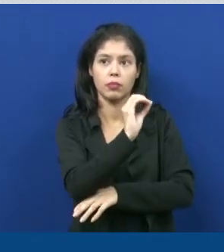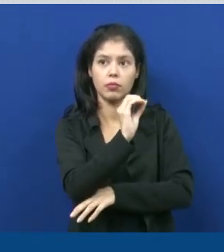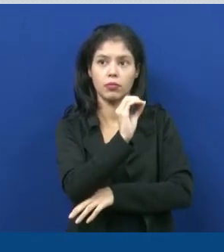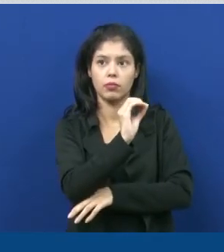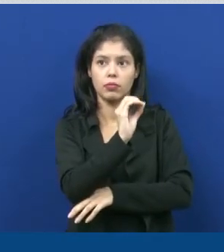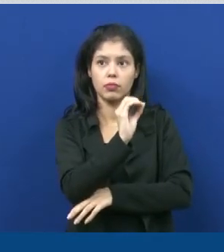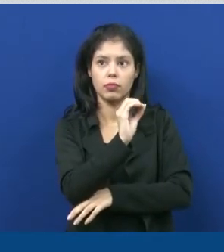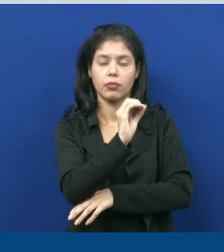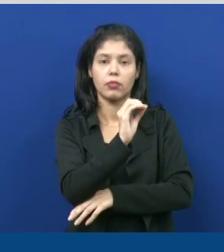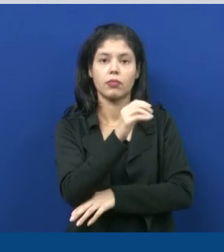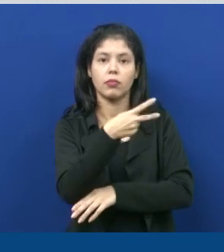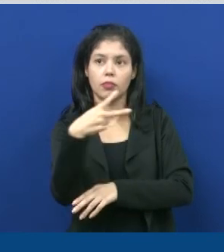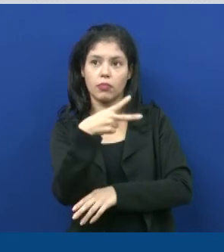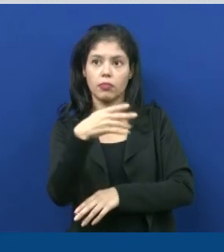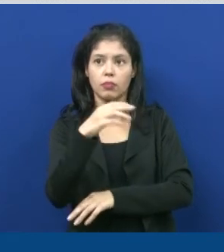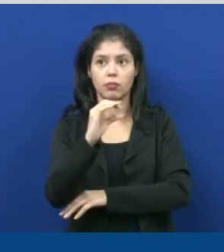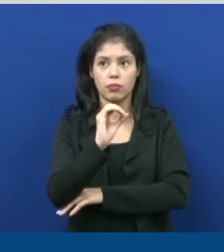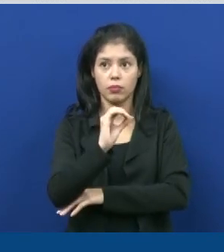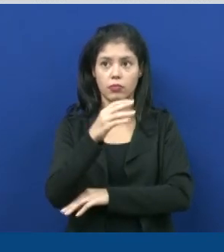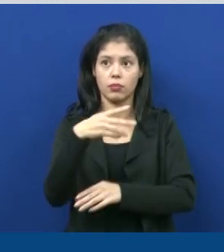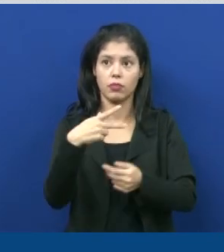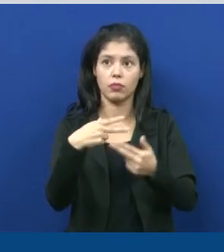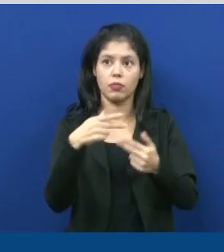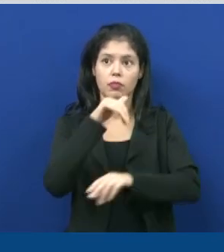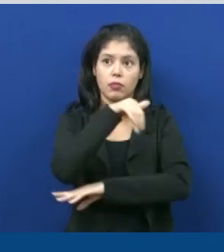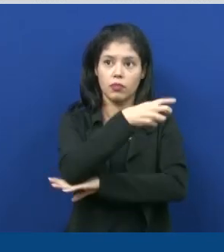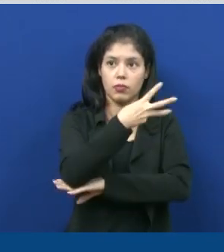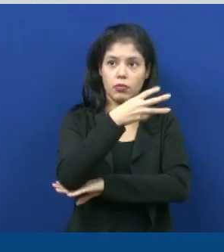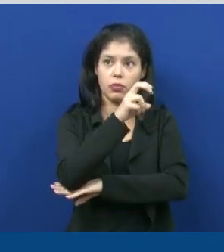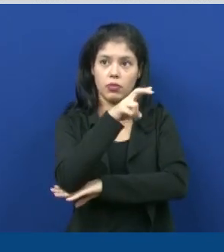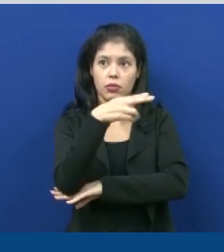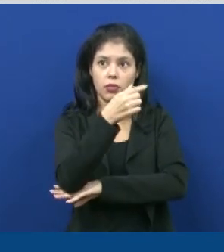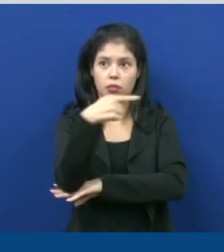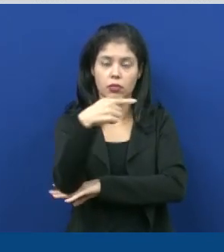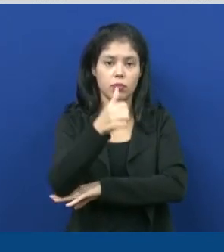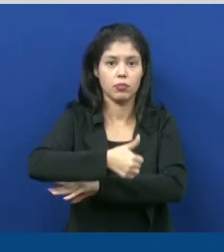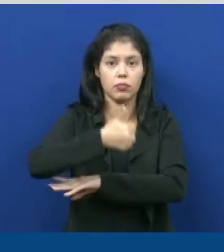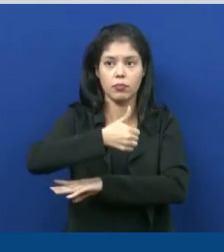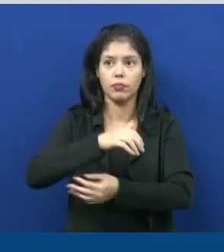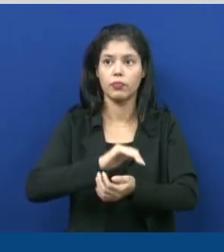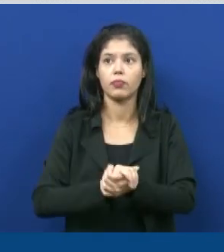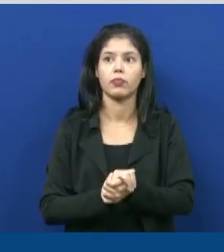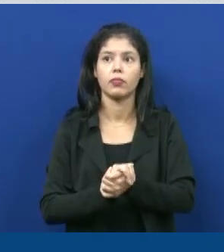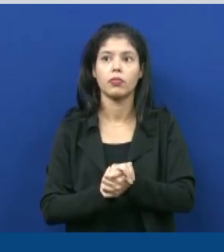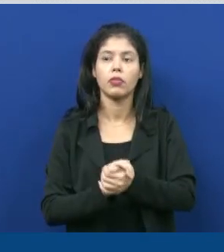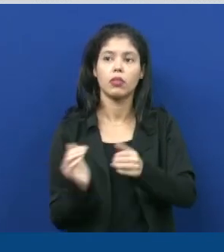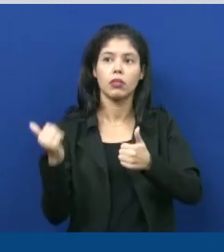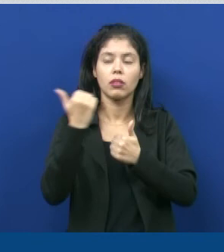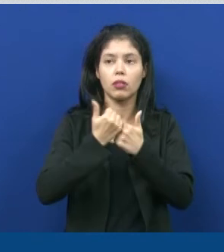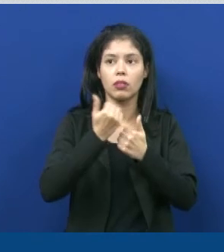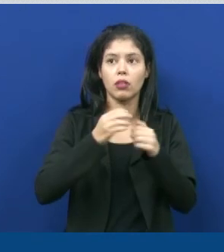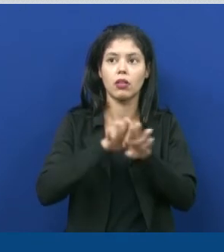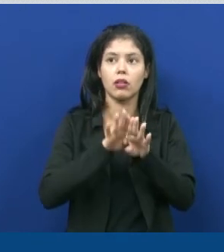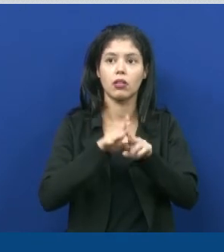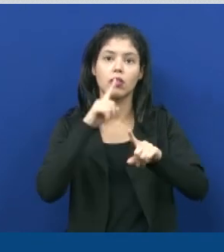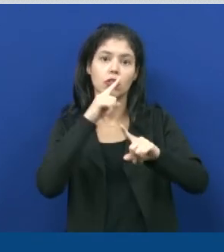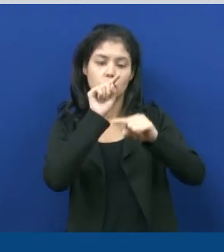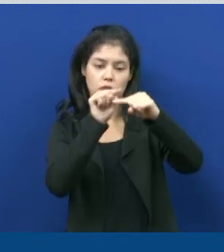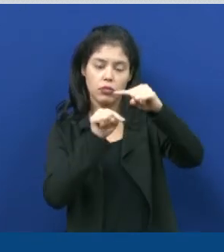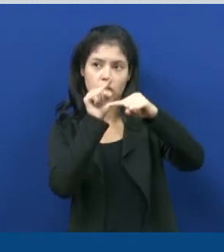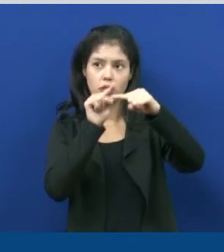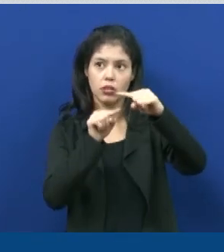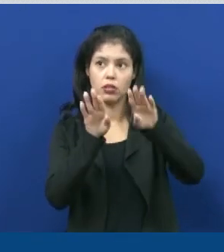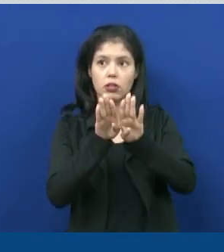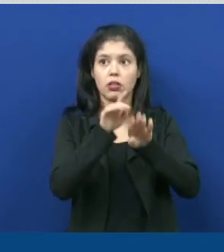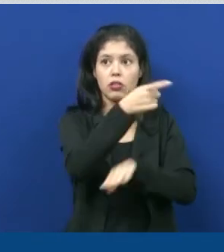fica 0 igual a 3x menos 1. Adicionando 1 em ambos os membros e dividindo por 3, eu vou